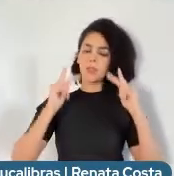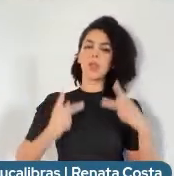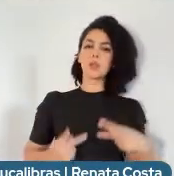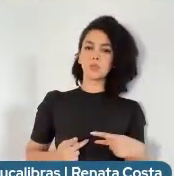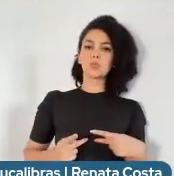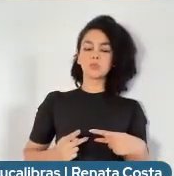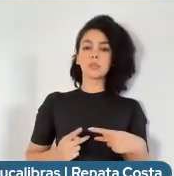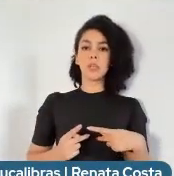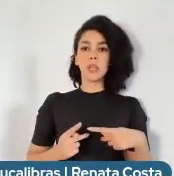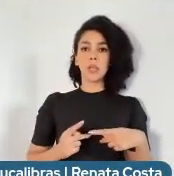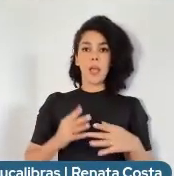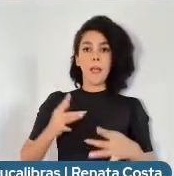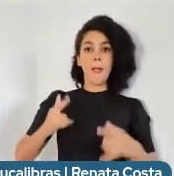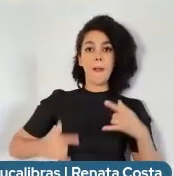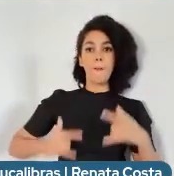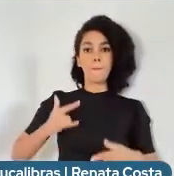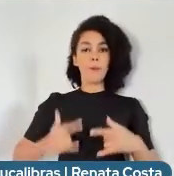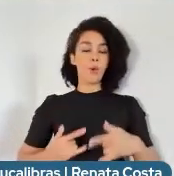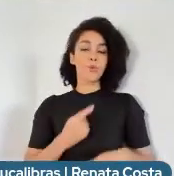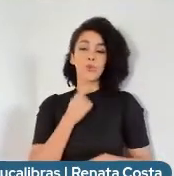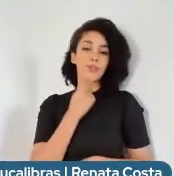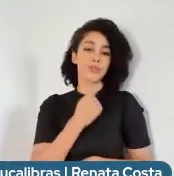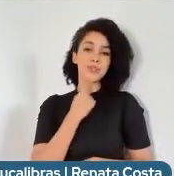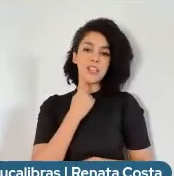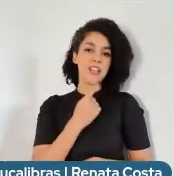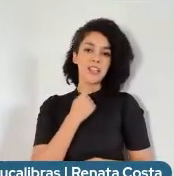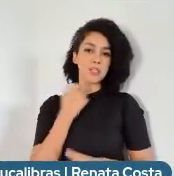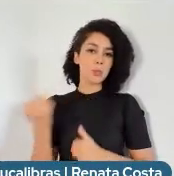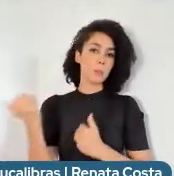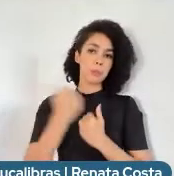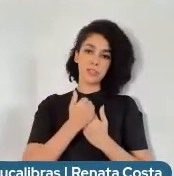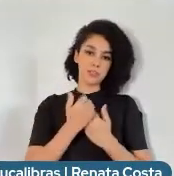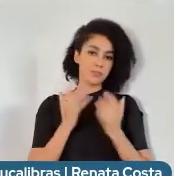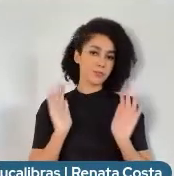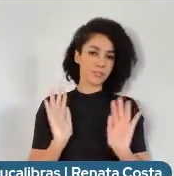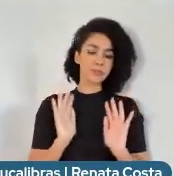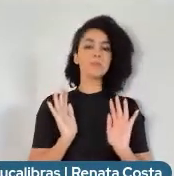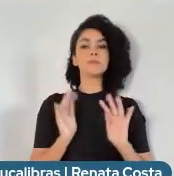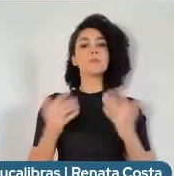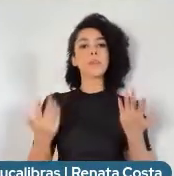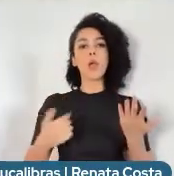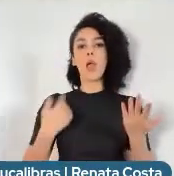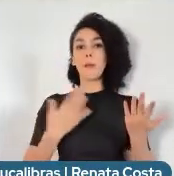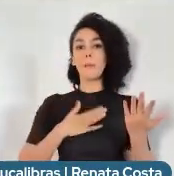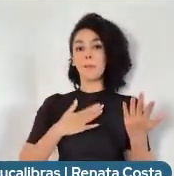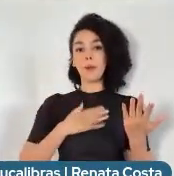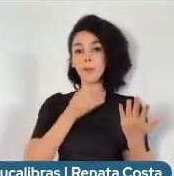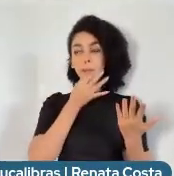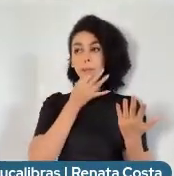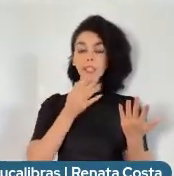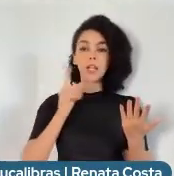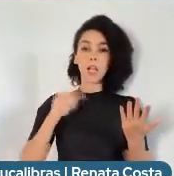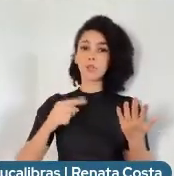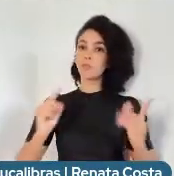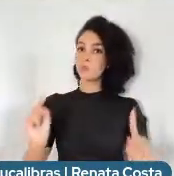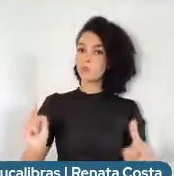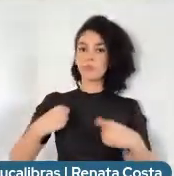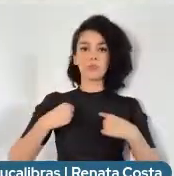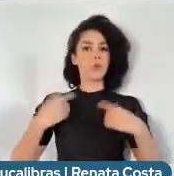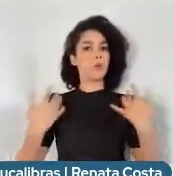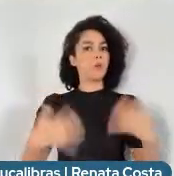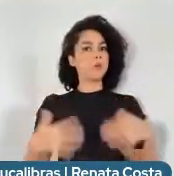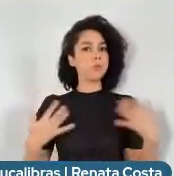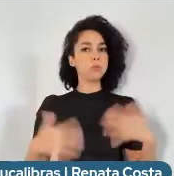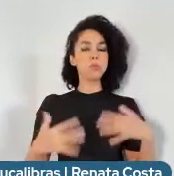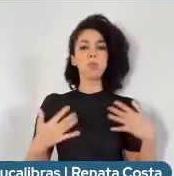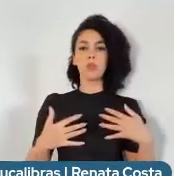máquinas e que os robôs não conseguem suprir e demandar. Então, de fato, na minha visão, o desafio da formação